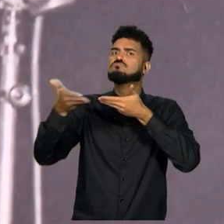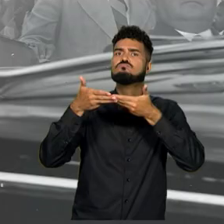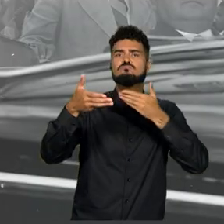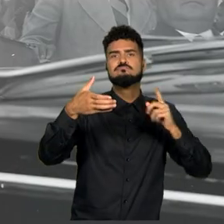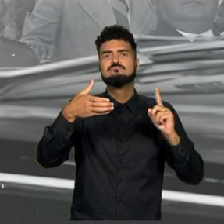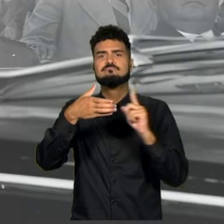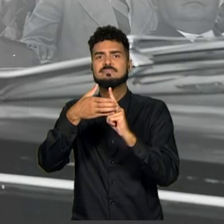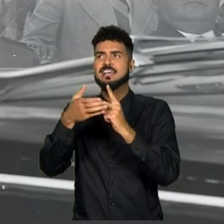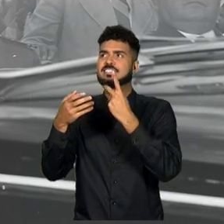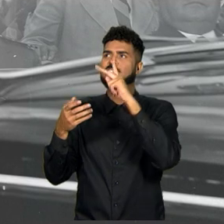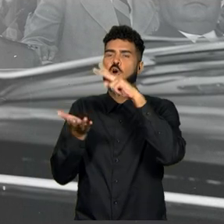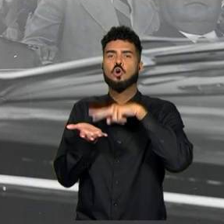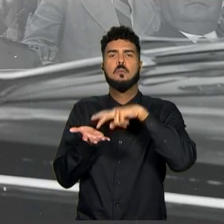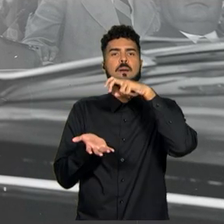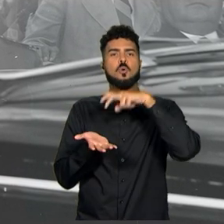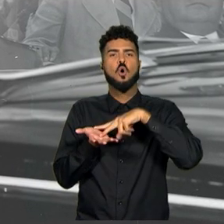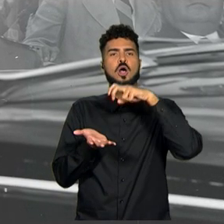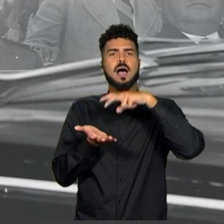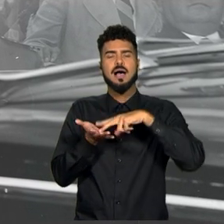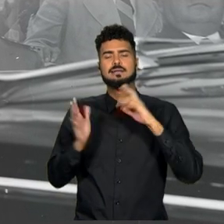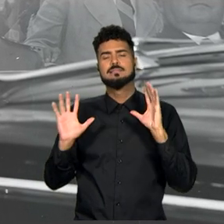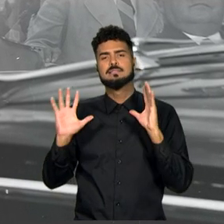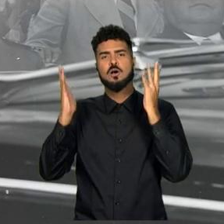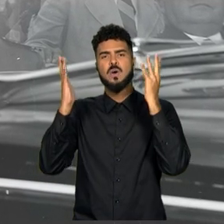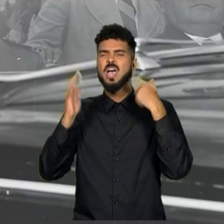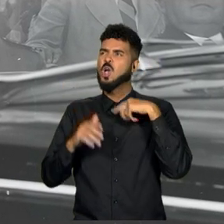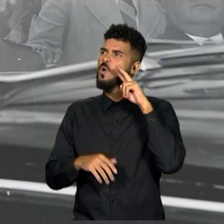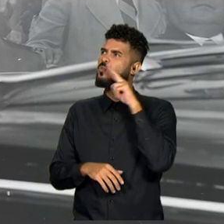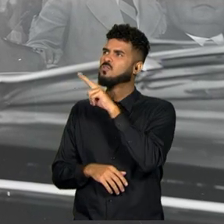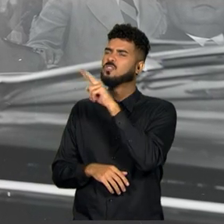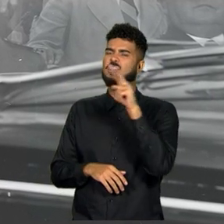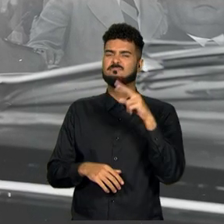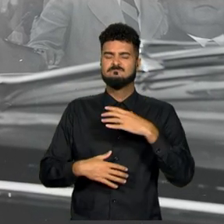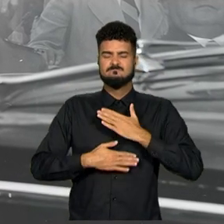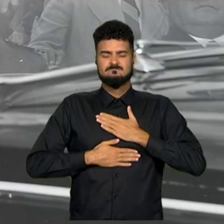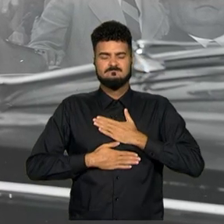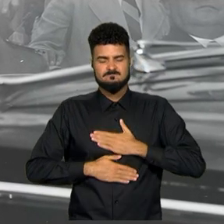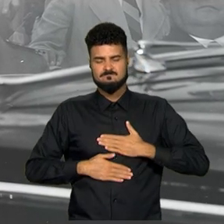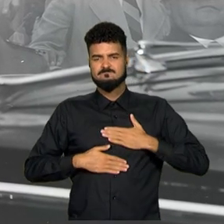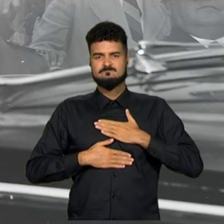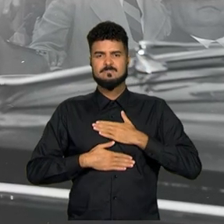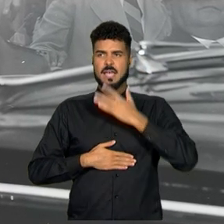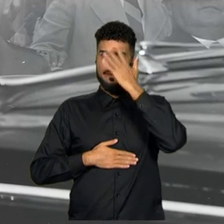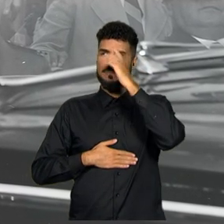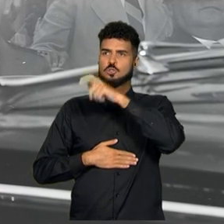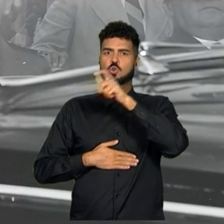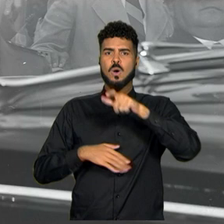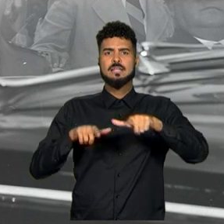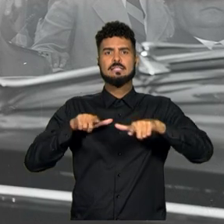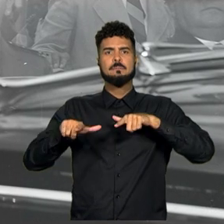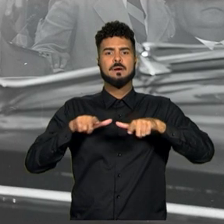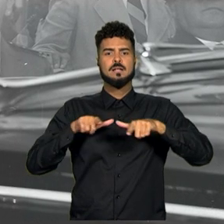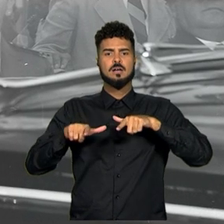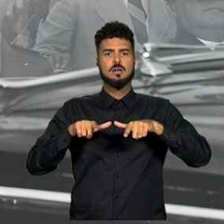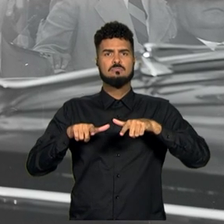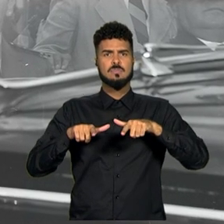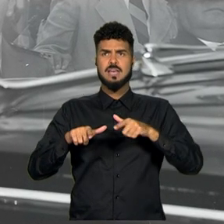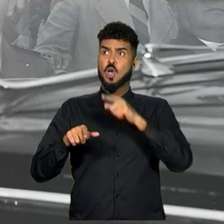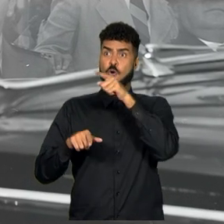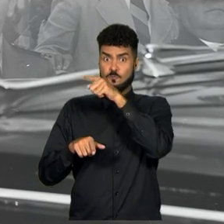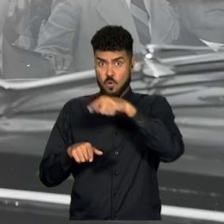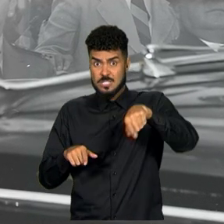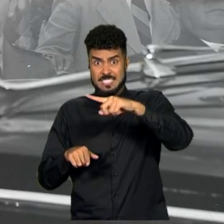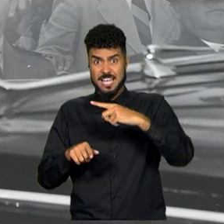comemorações e testemunhar o apreço em que tenho o homem de trabalho como colaborador